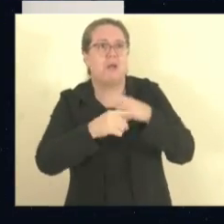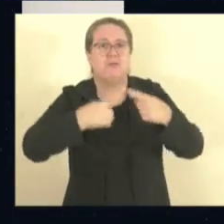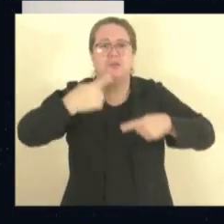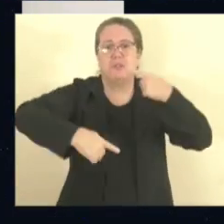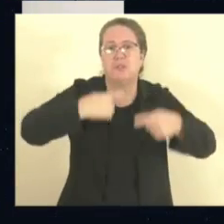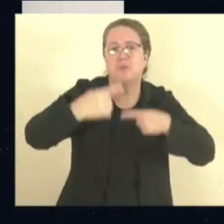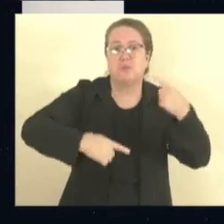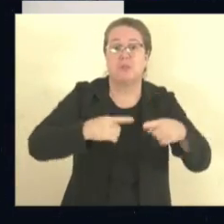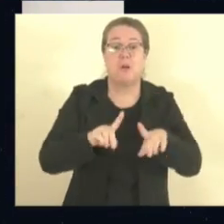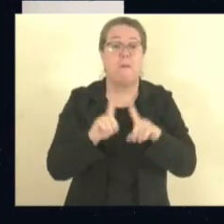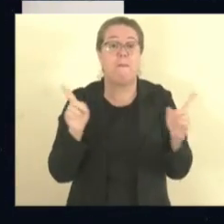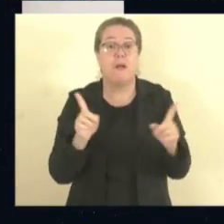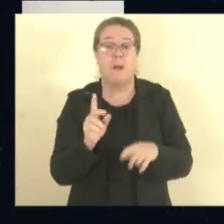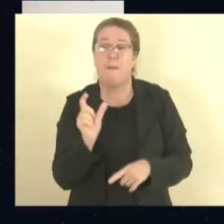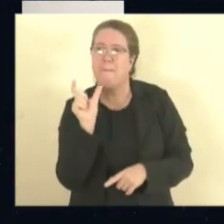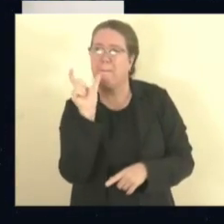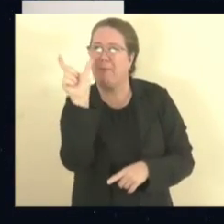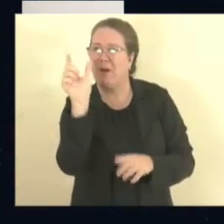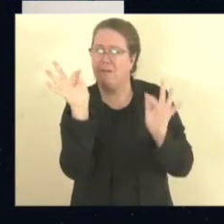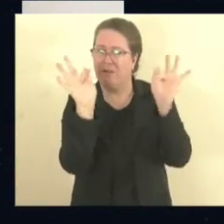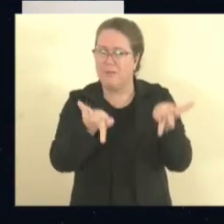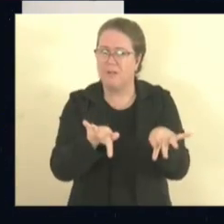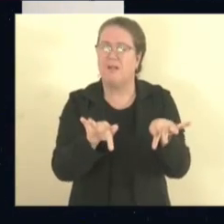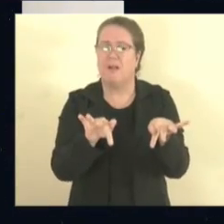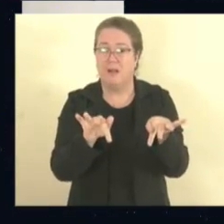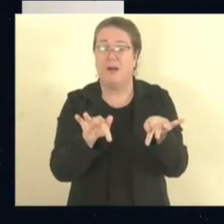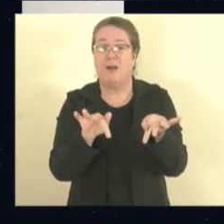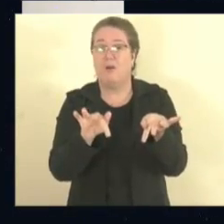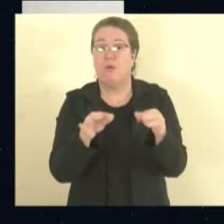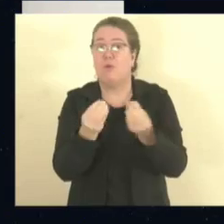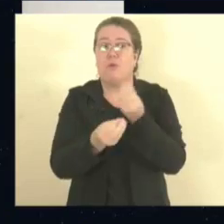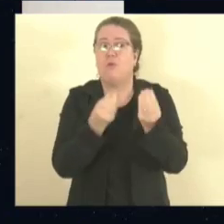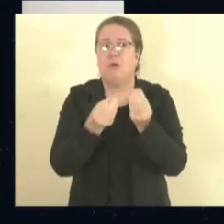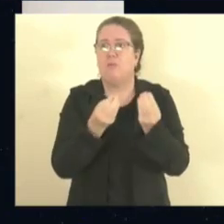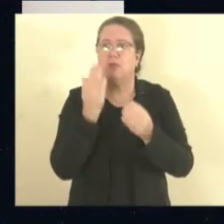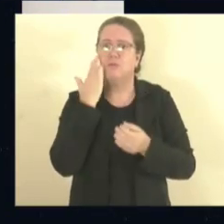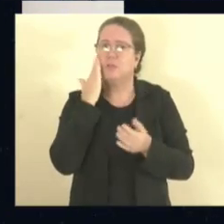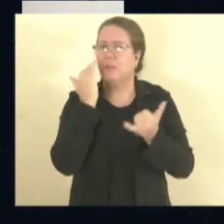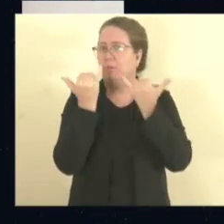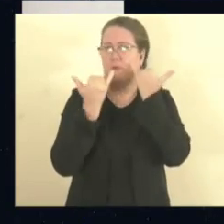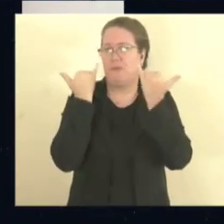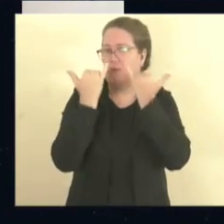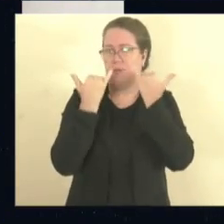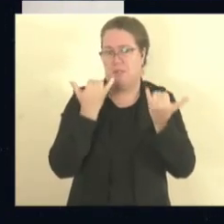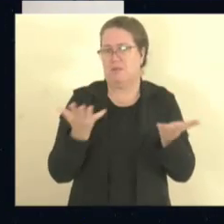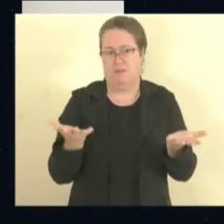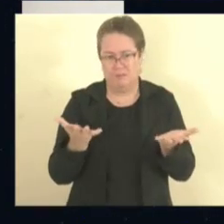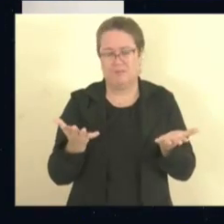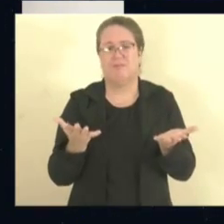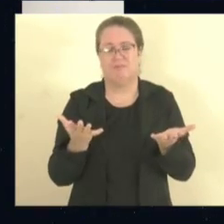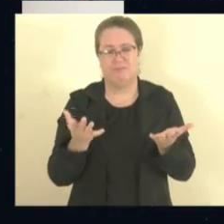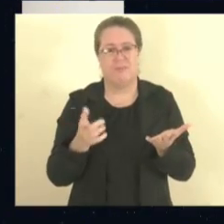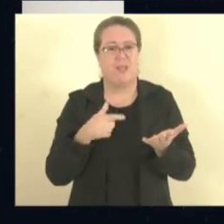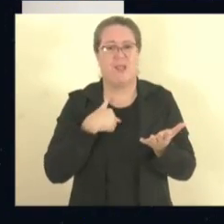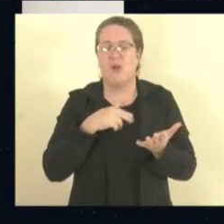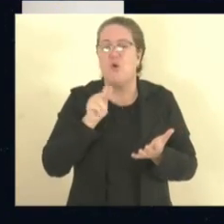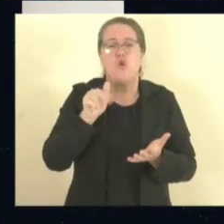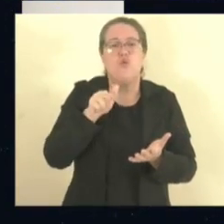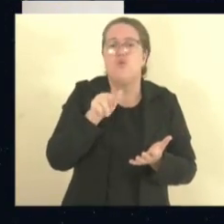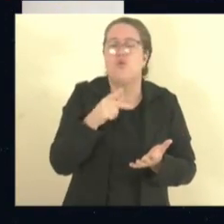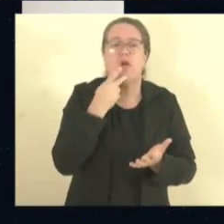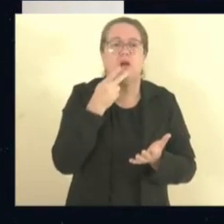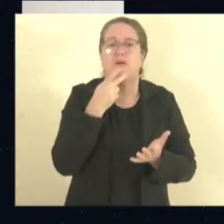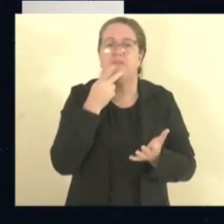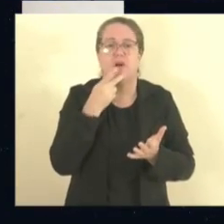palavra final é o último a saber. Então, realmente, é uma coisa. E quando eu disse, eu não chamei ninguém vaca de